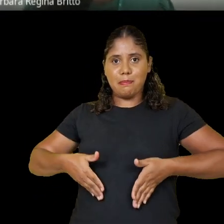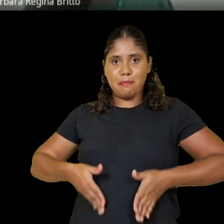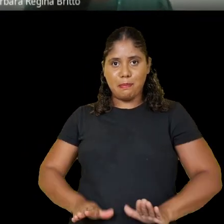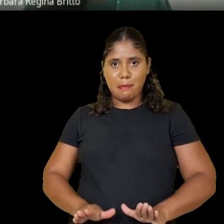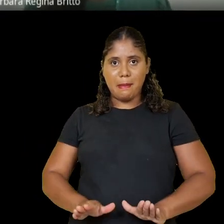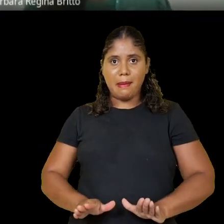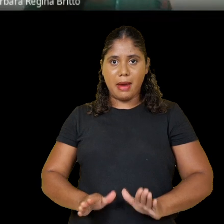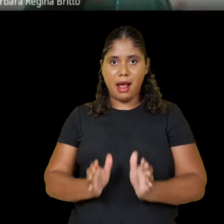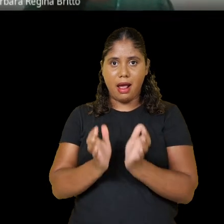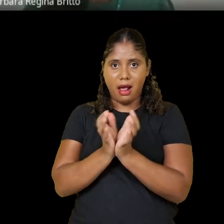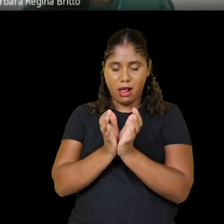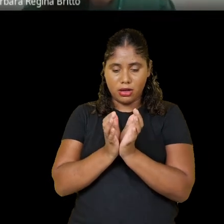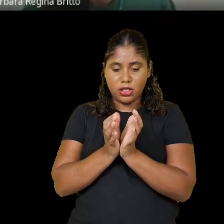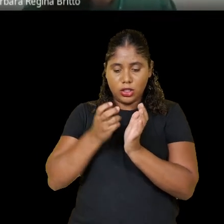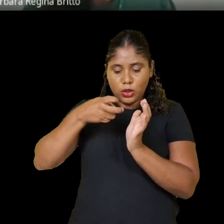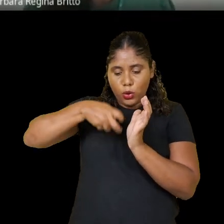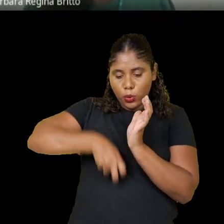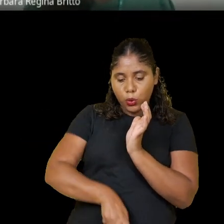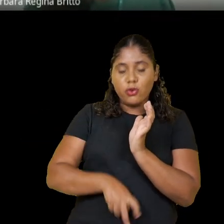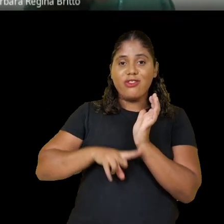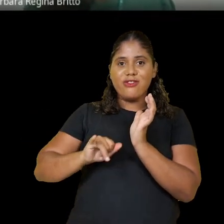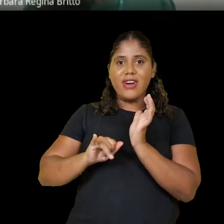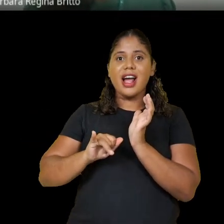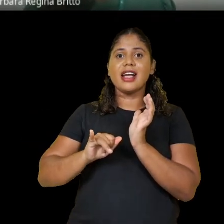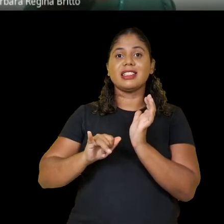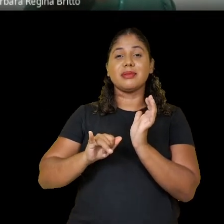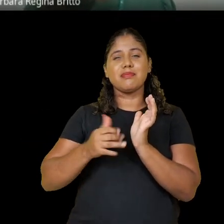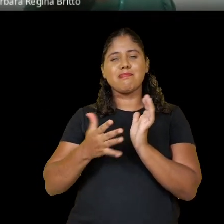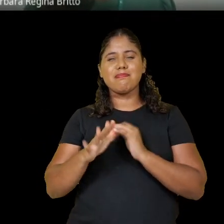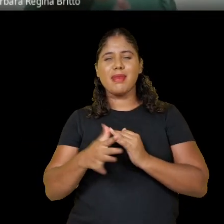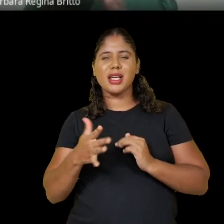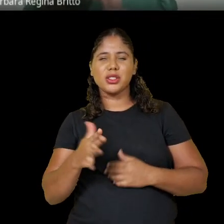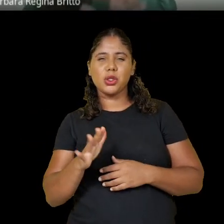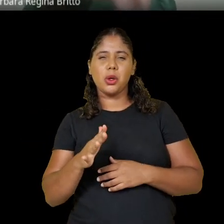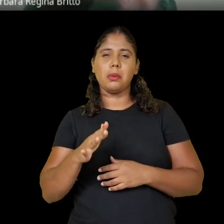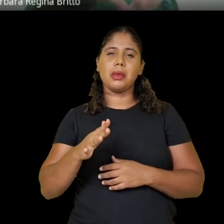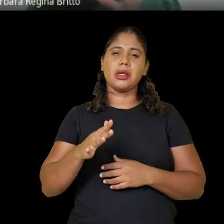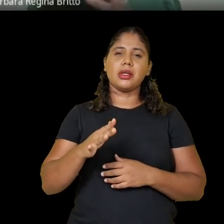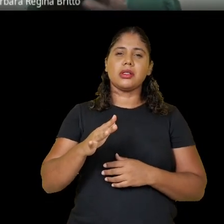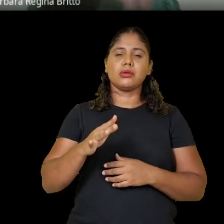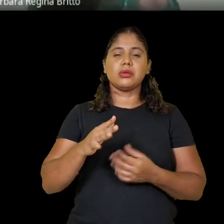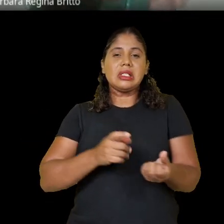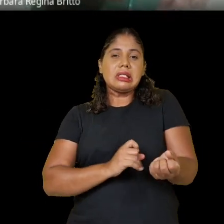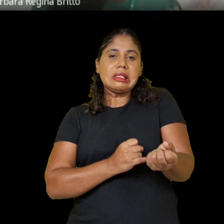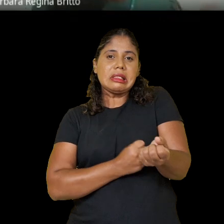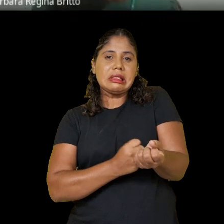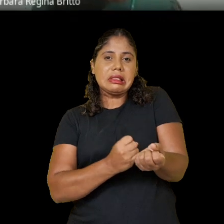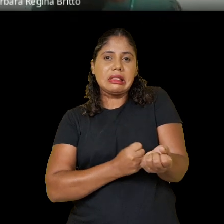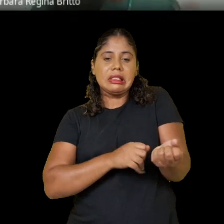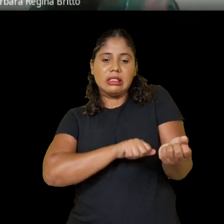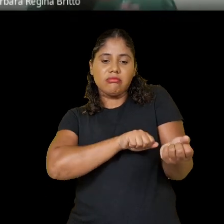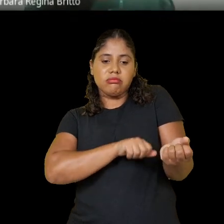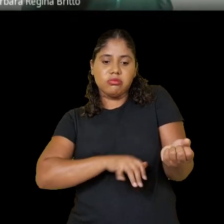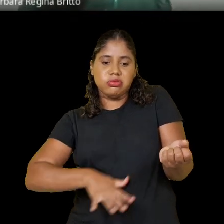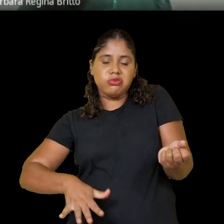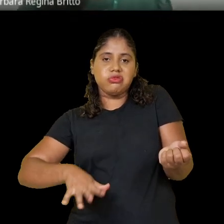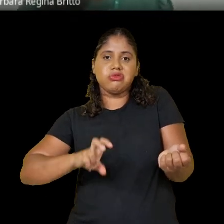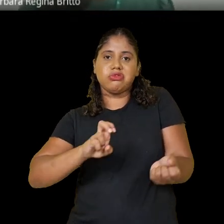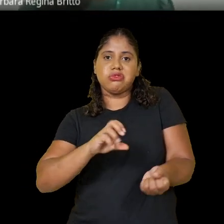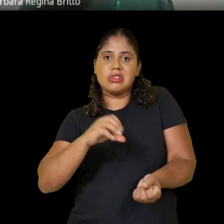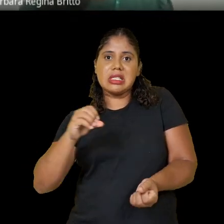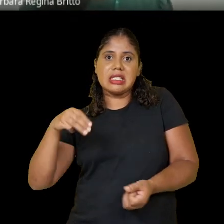vaginal, ela vai perder mais ou menos aí 500 ml, menor ou igual a